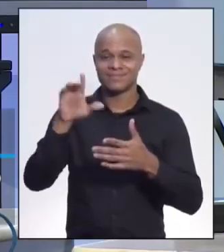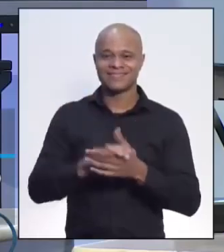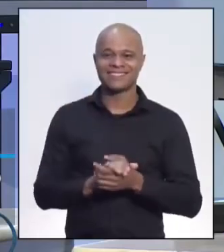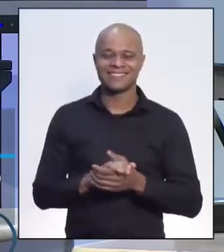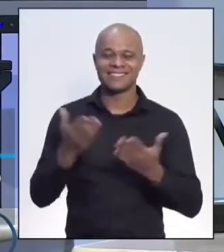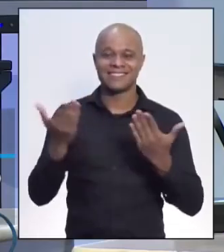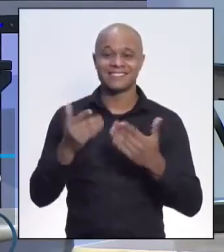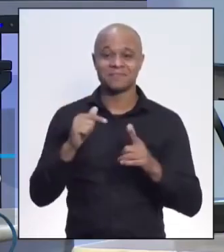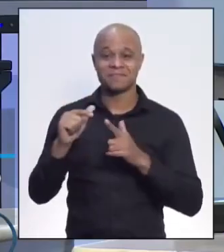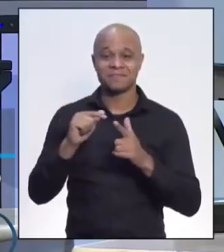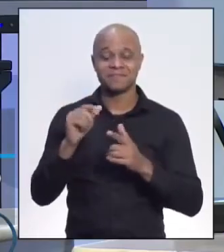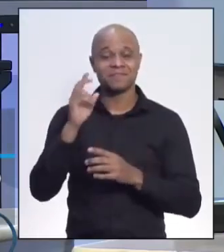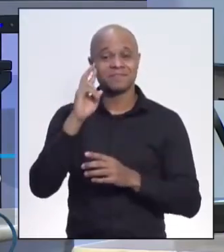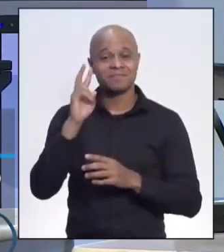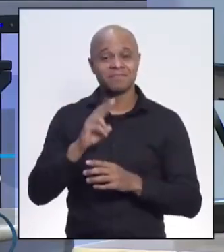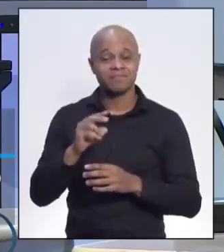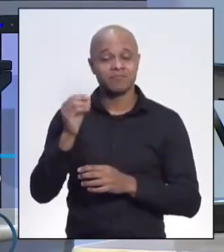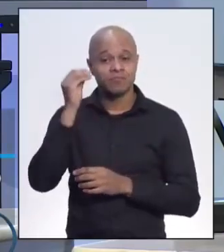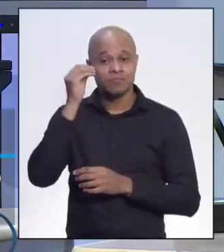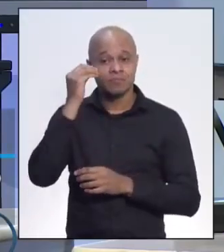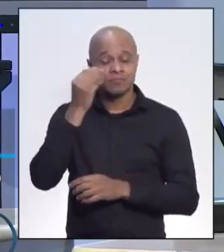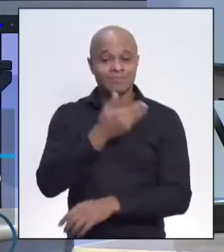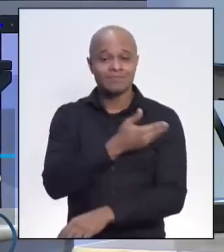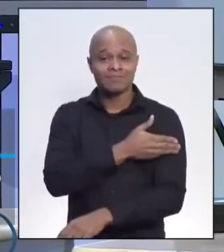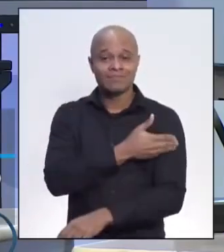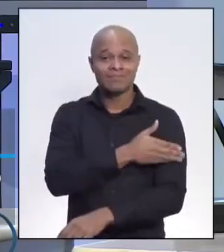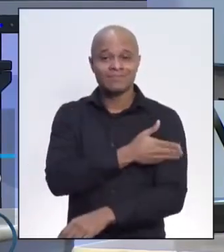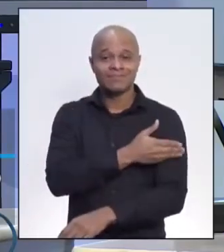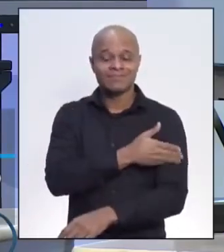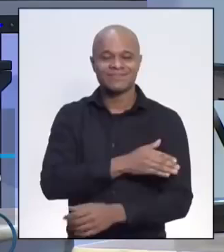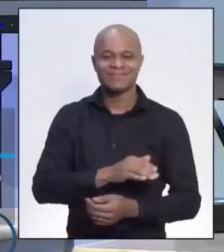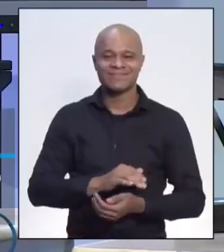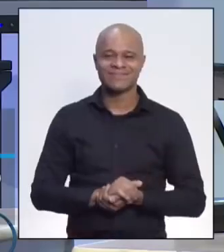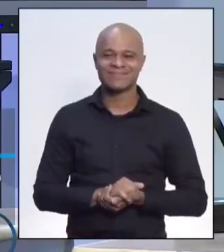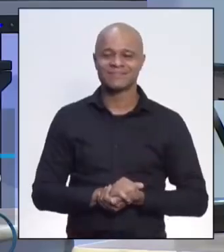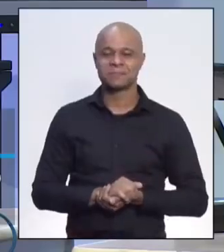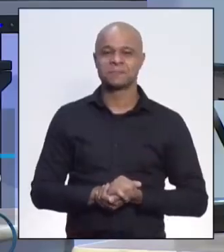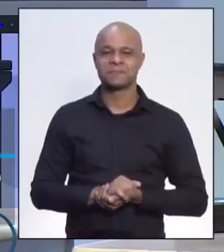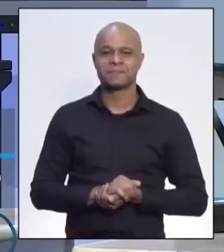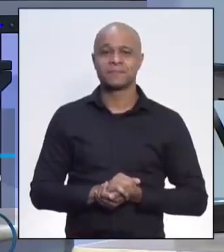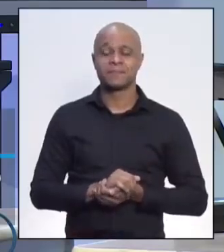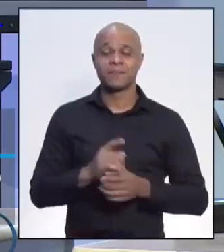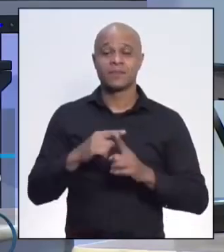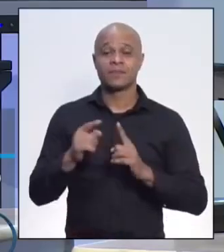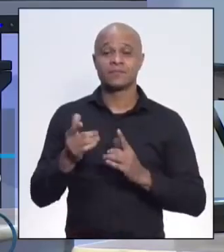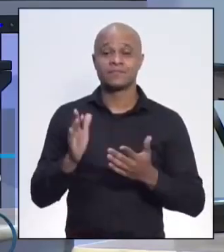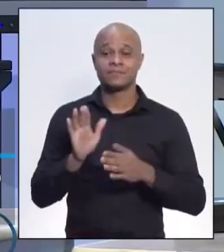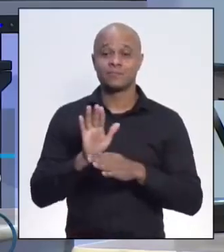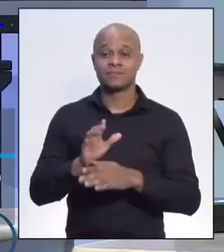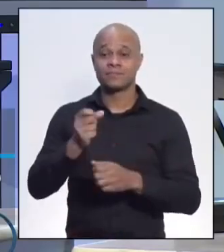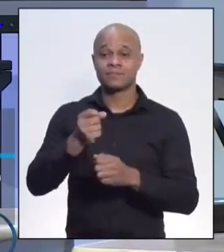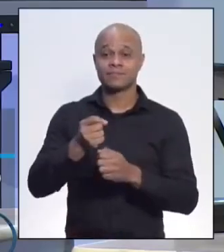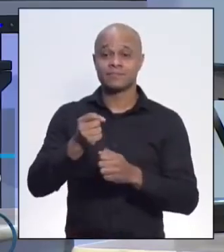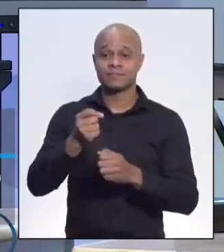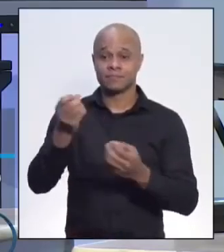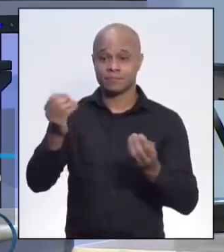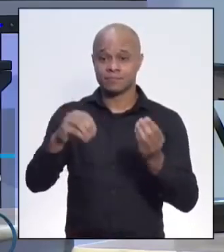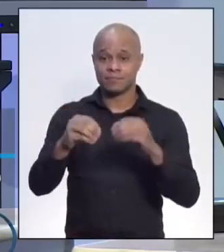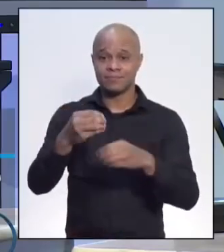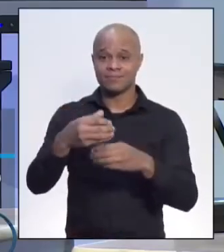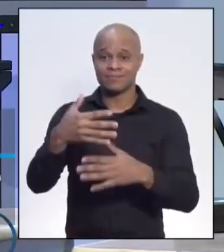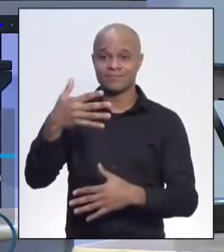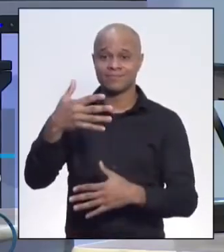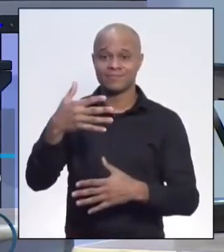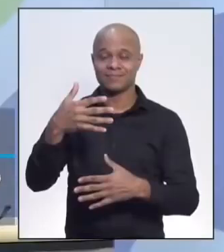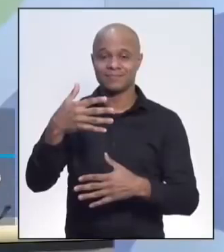alguns exercícios trabalhando os dois conceitos. E para interagir com vocês no chat hoje, nós temos o